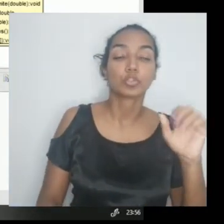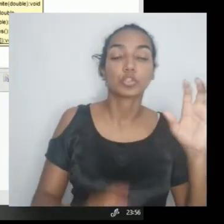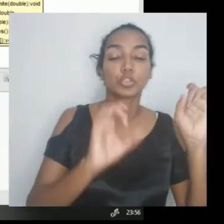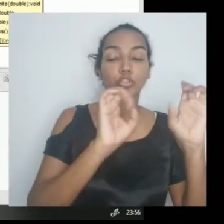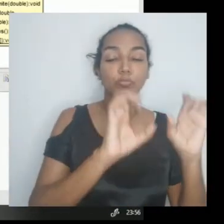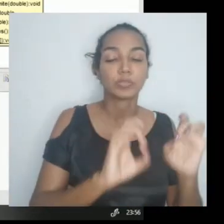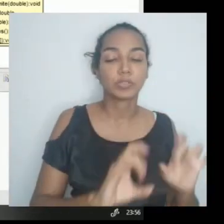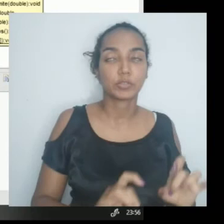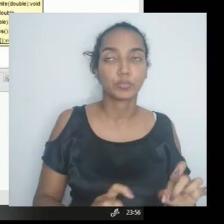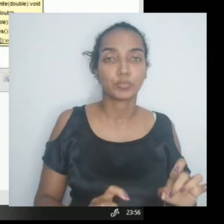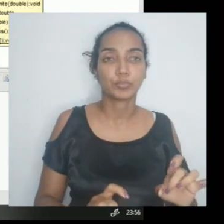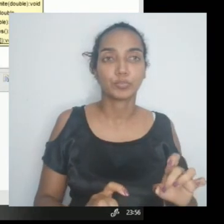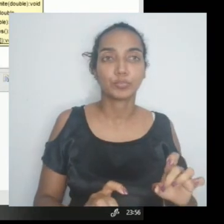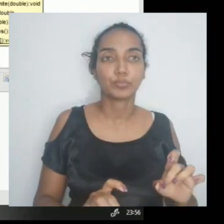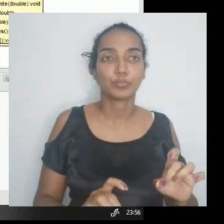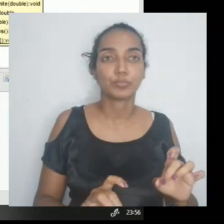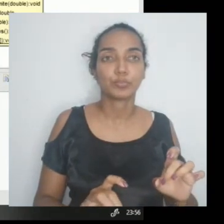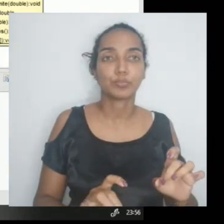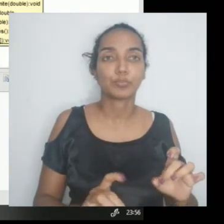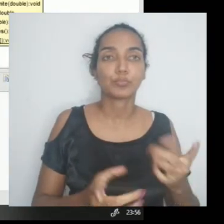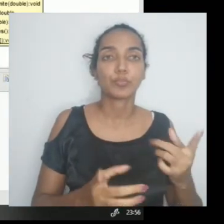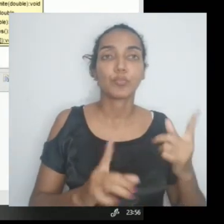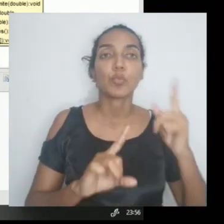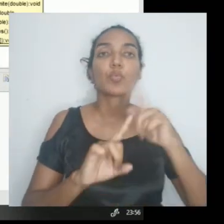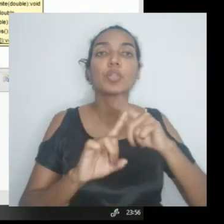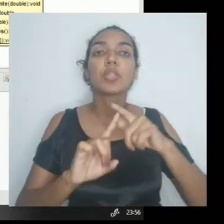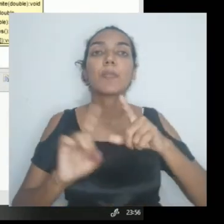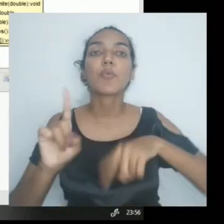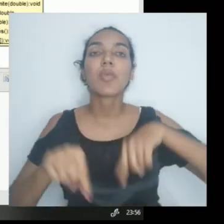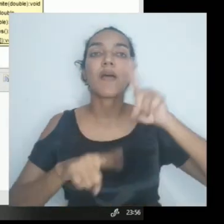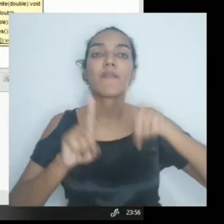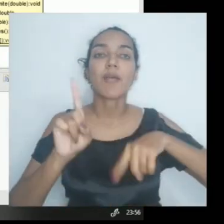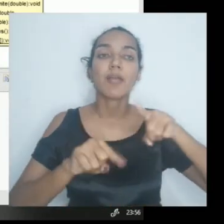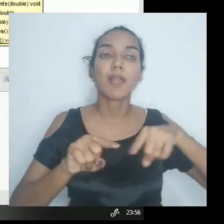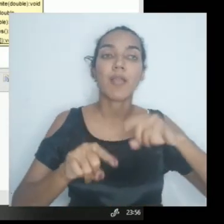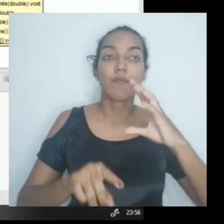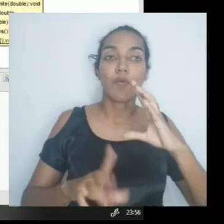foi instanciada como tipo conta especial. Quando eu chamar esse método debitar